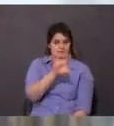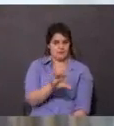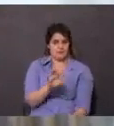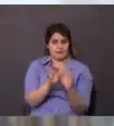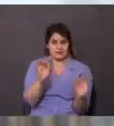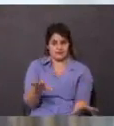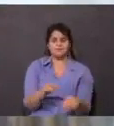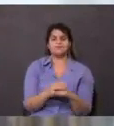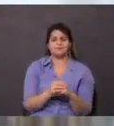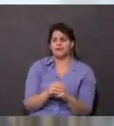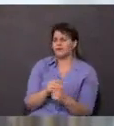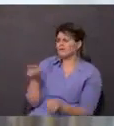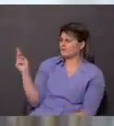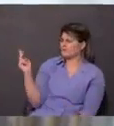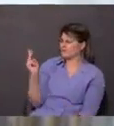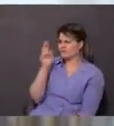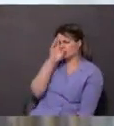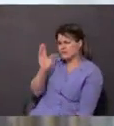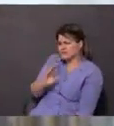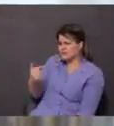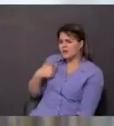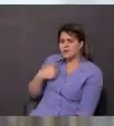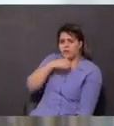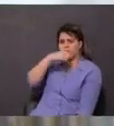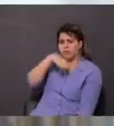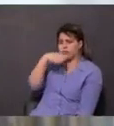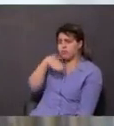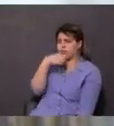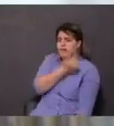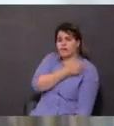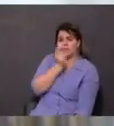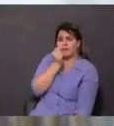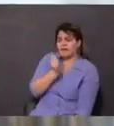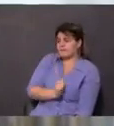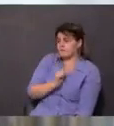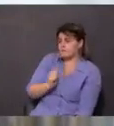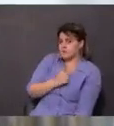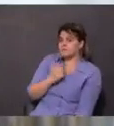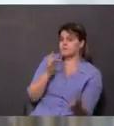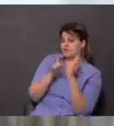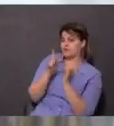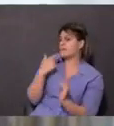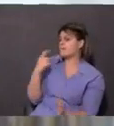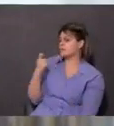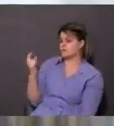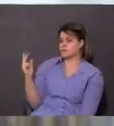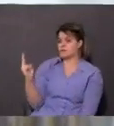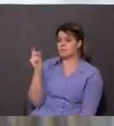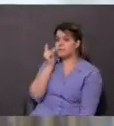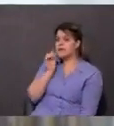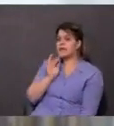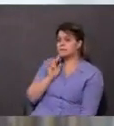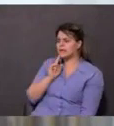sabíeis que devia estar na casa de meu Pai? Esta é a pergunta de Jesus, que supõe